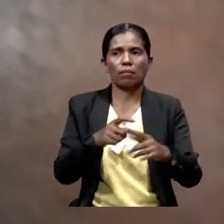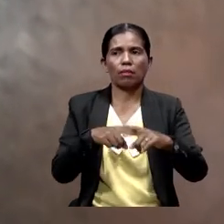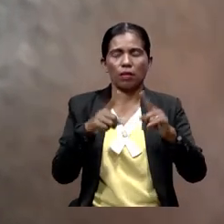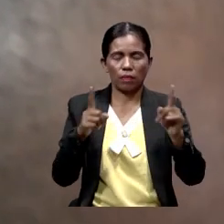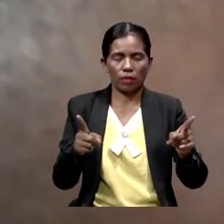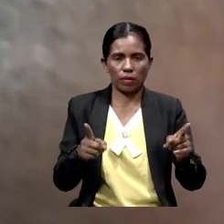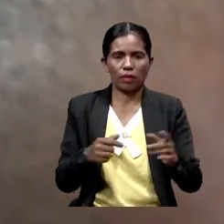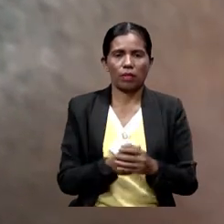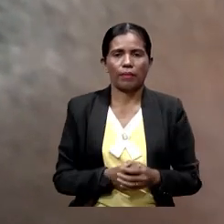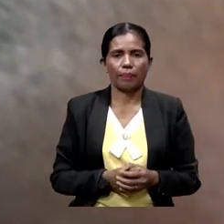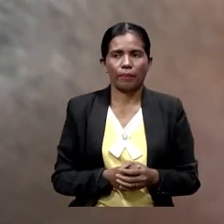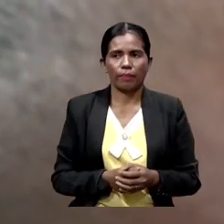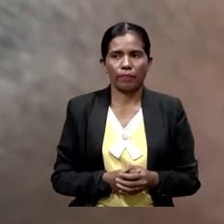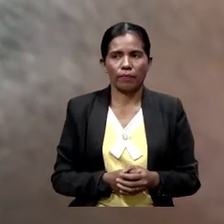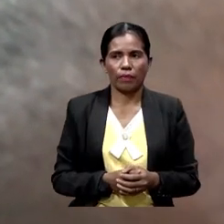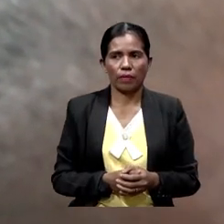solução nessa